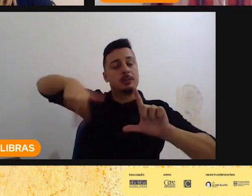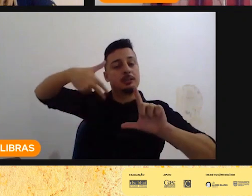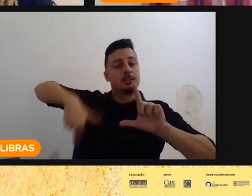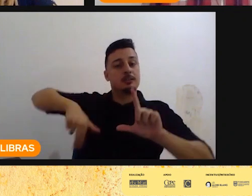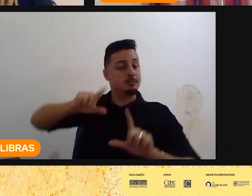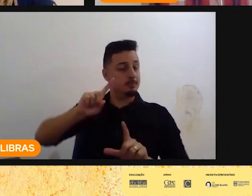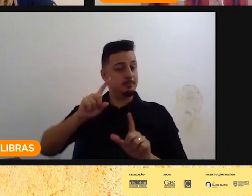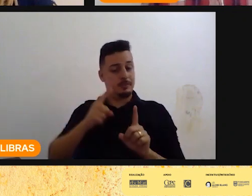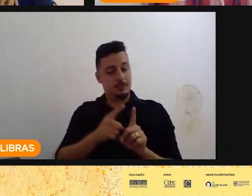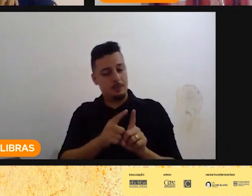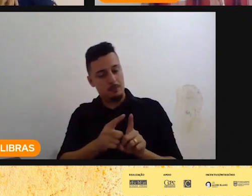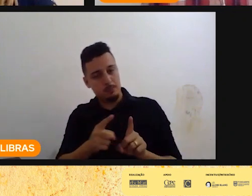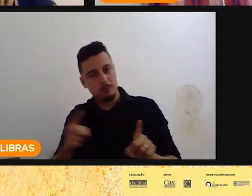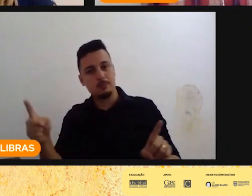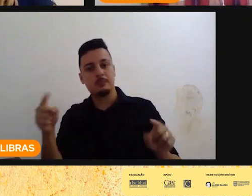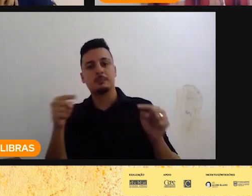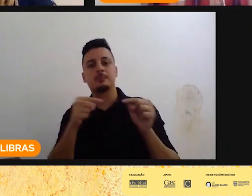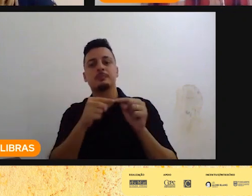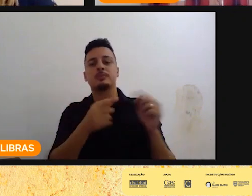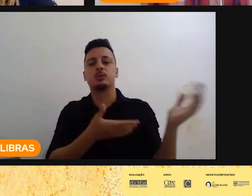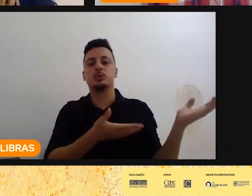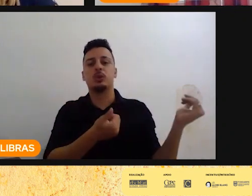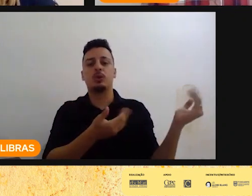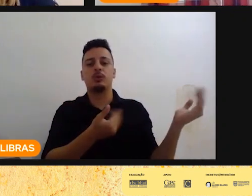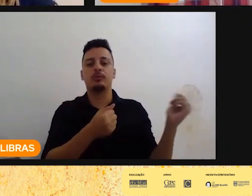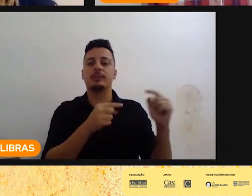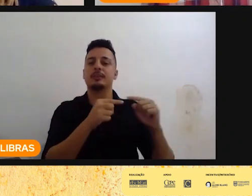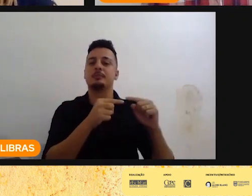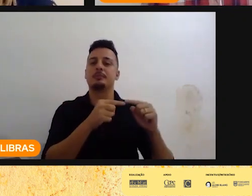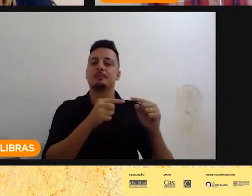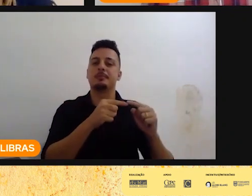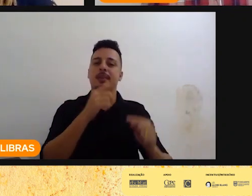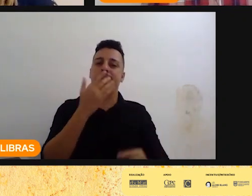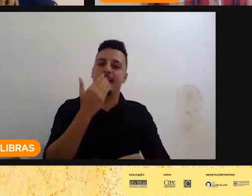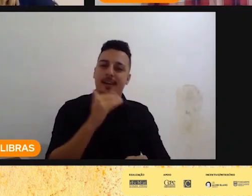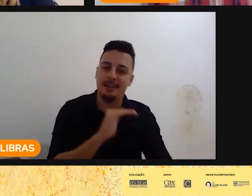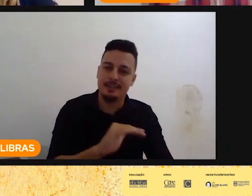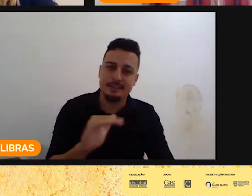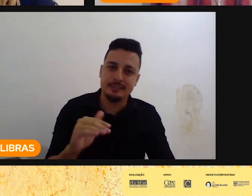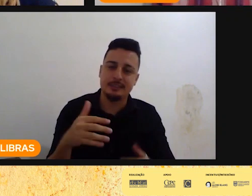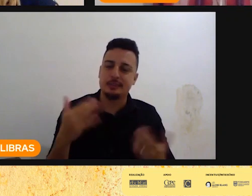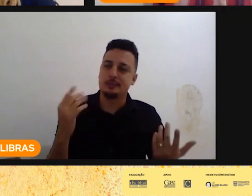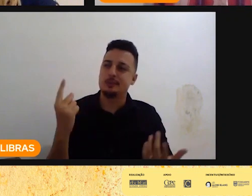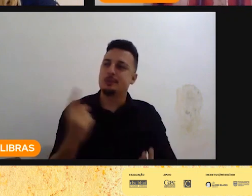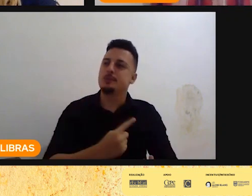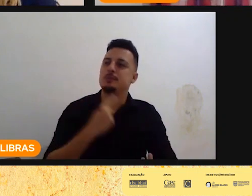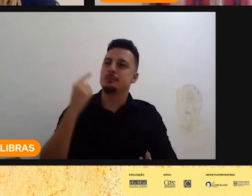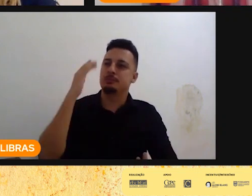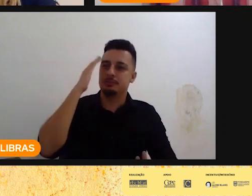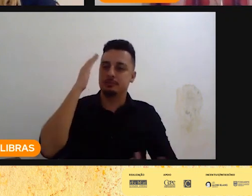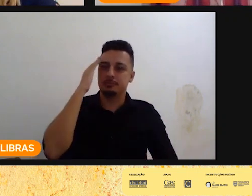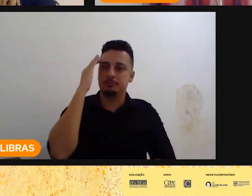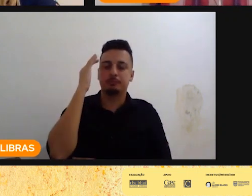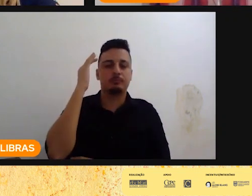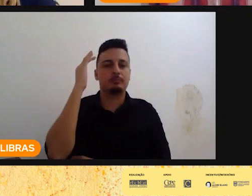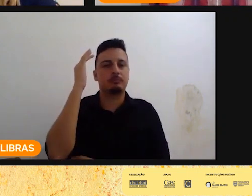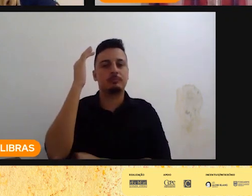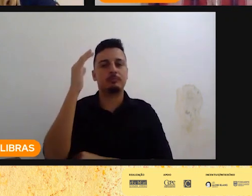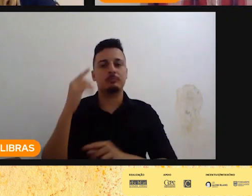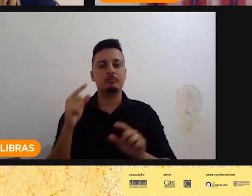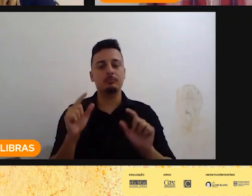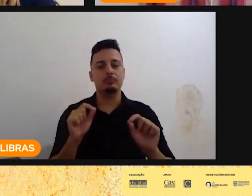específico para animação, mas a gente entendeu de colocar para animação. Eu não sei dizer se a gente foi o único projeto dos novos